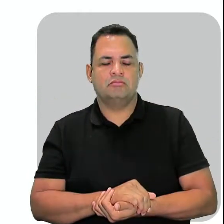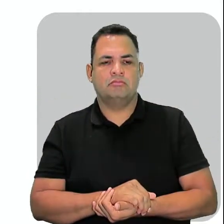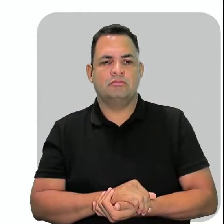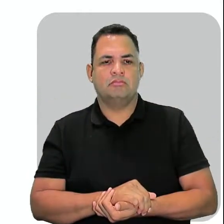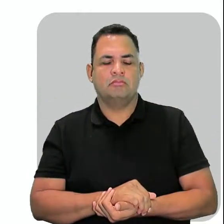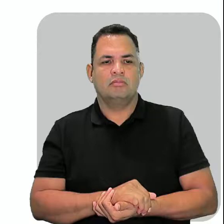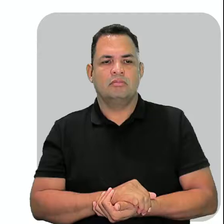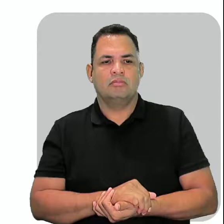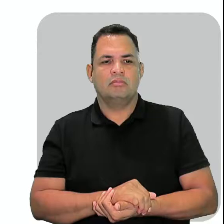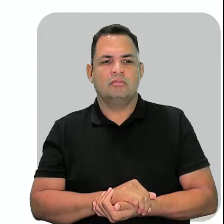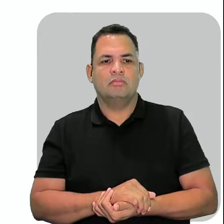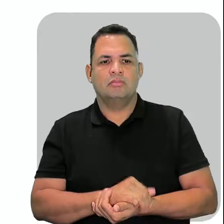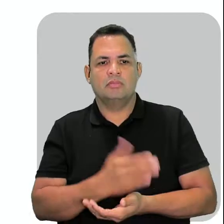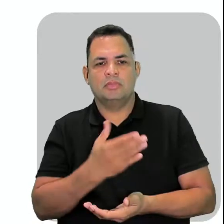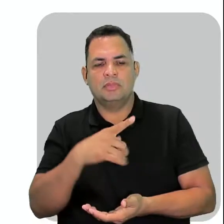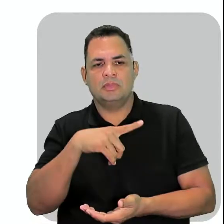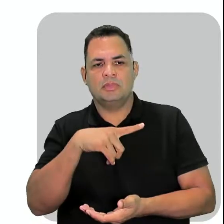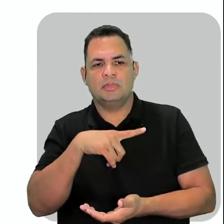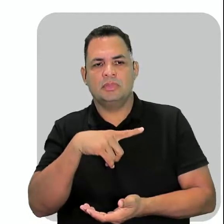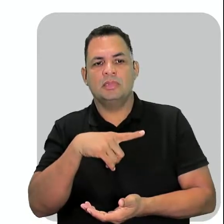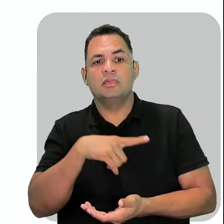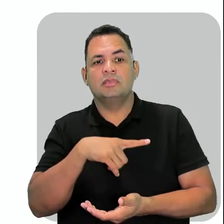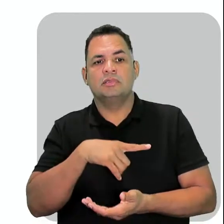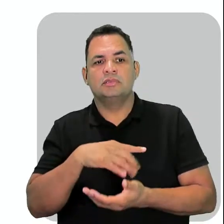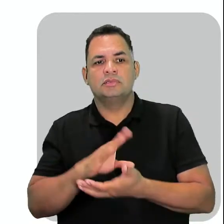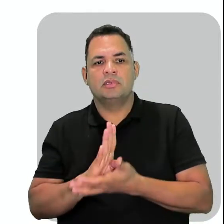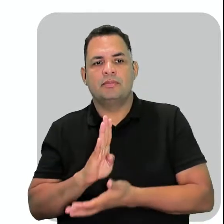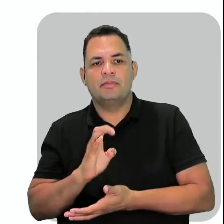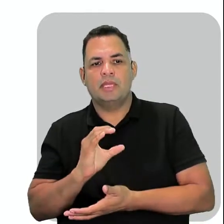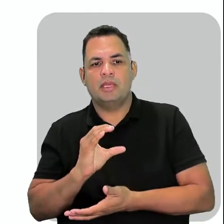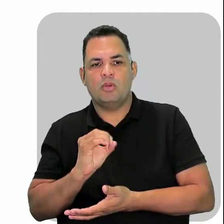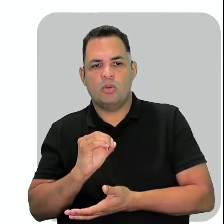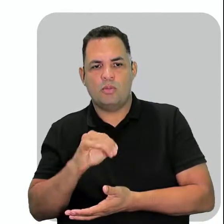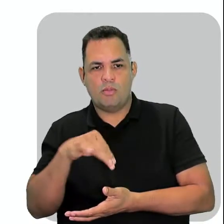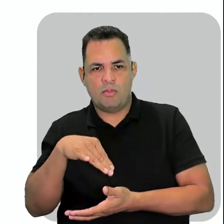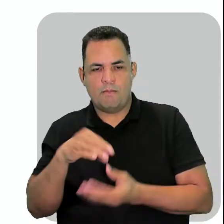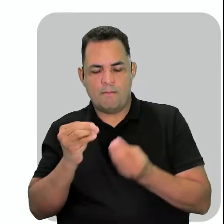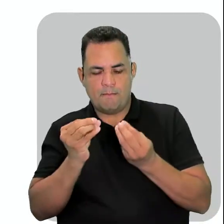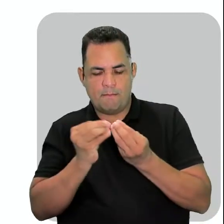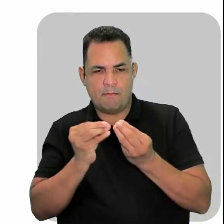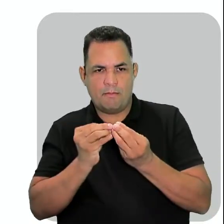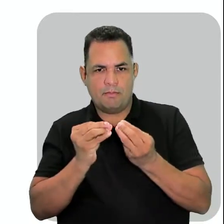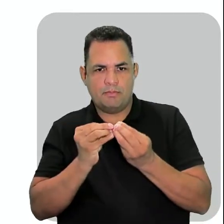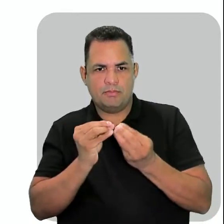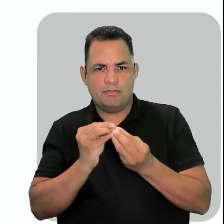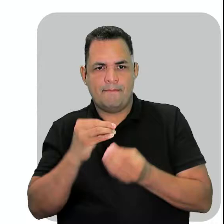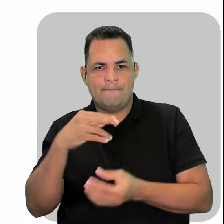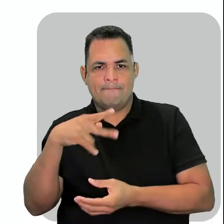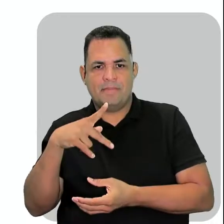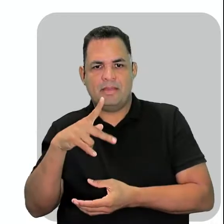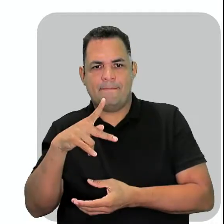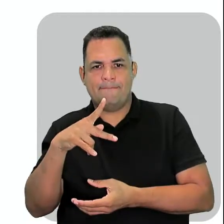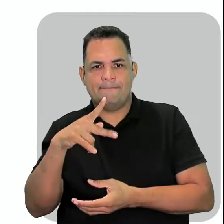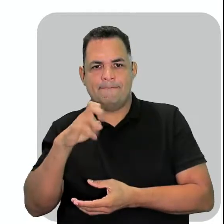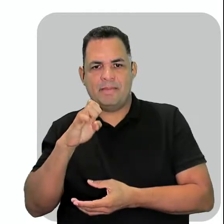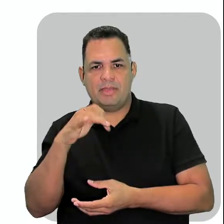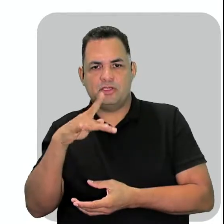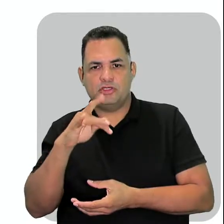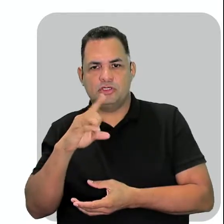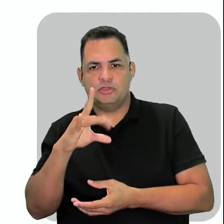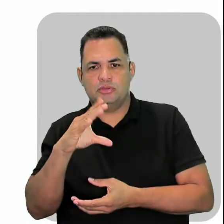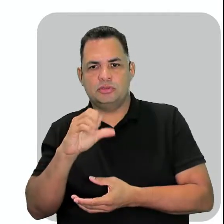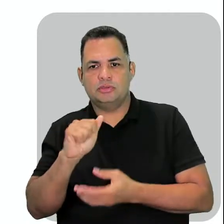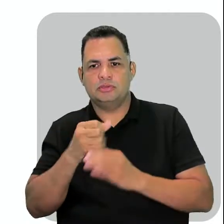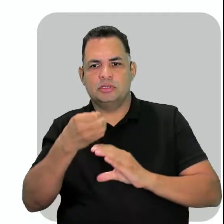Então, pessoal, os aminoácidos eles são biomoléculas, ou seja, eles são chamados de peptídeos de